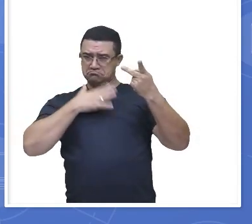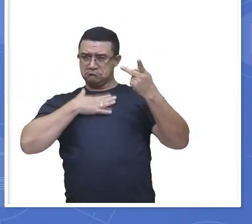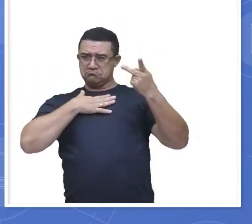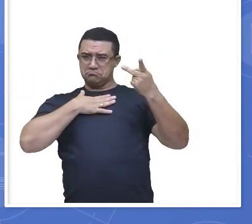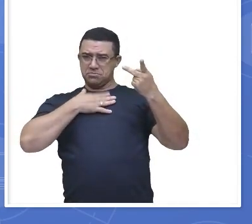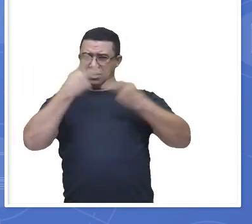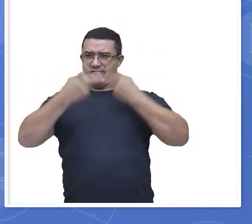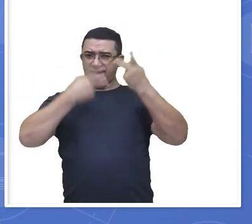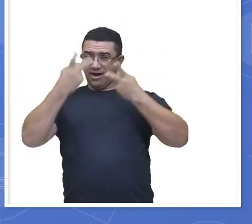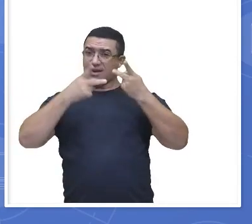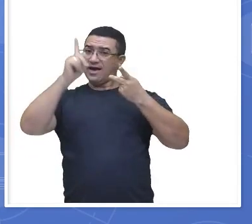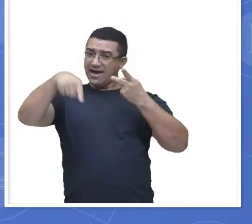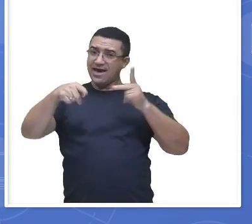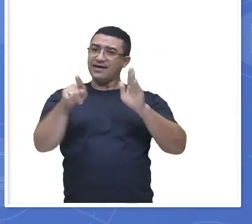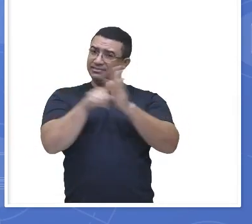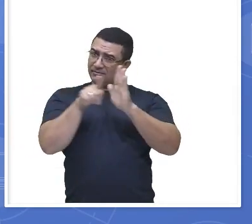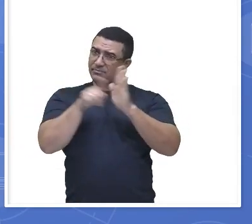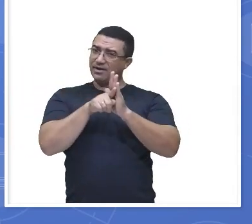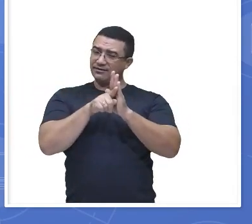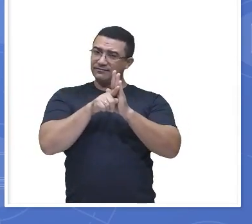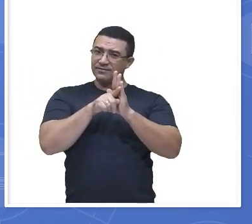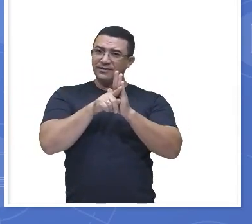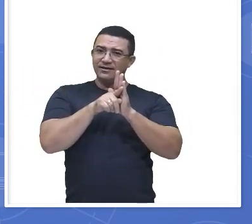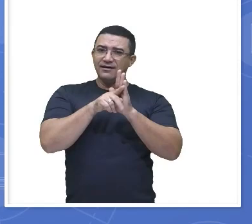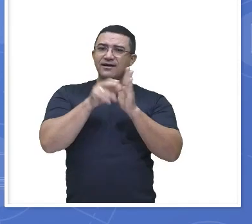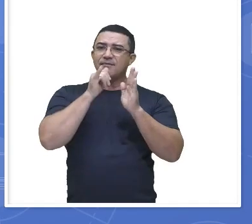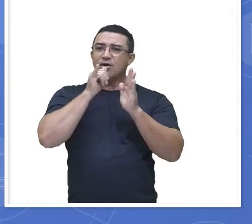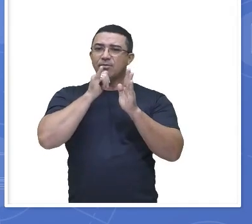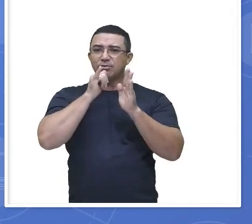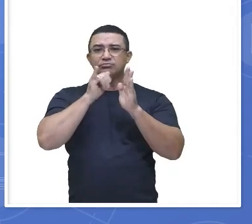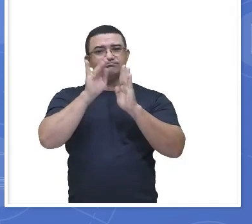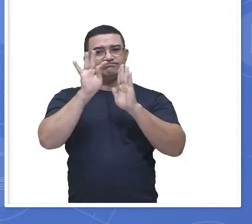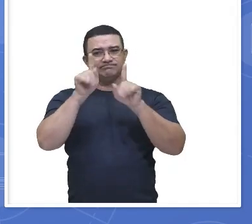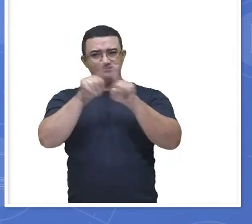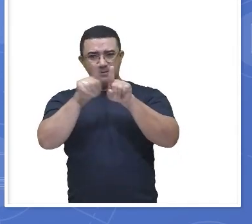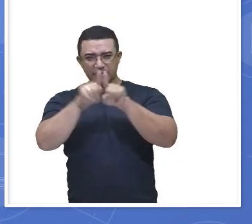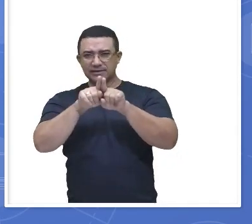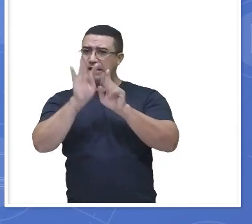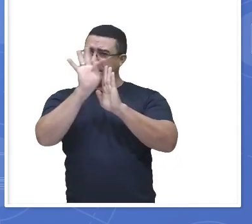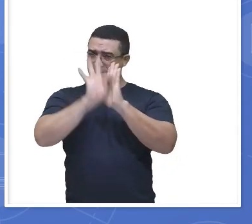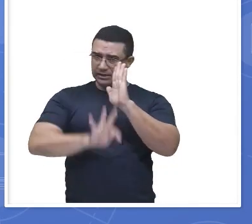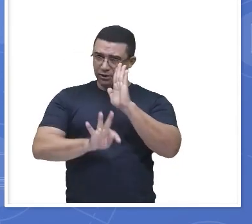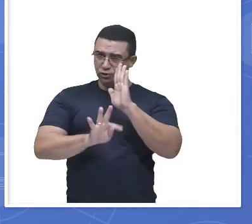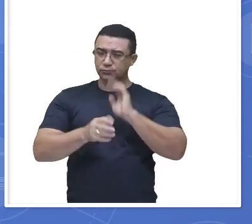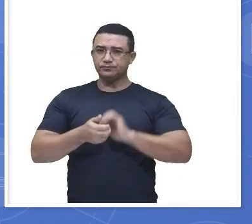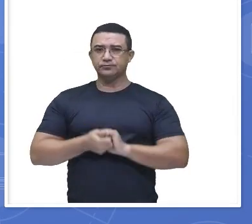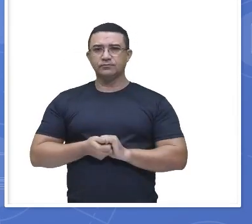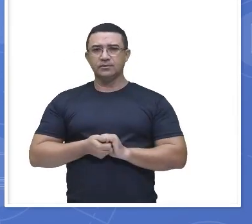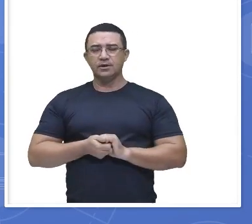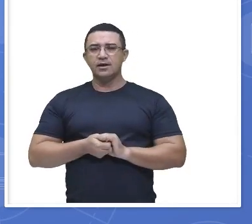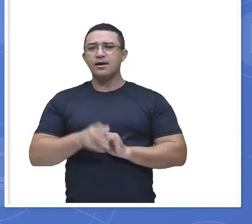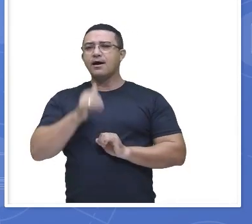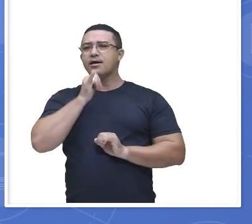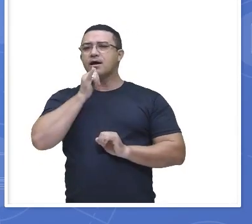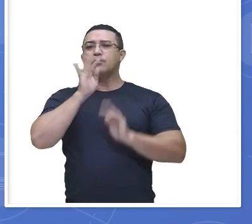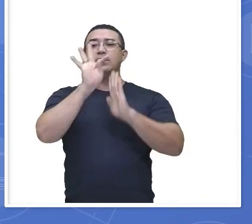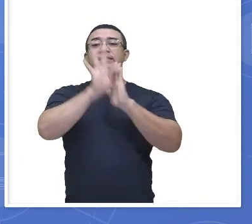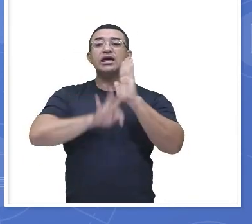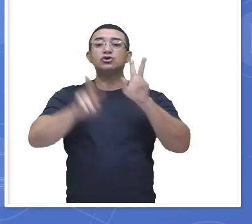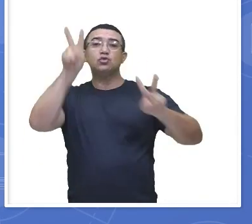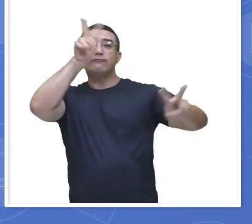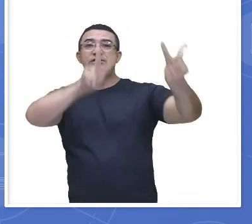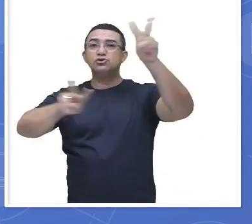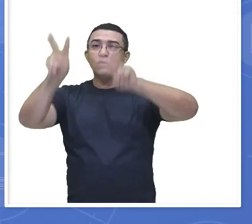considerada também um texto. Há ainda textos que são visuais. Por exemplo, se a gente for parar para pensar no processo comunicativo